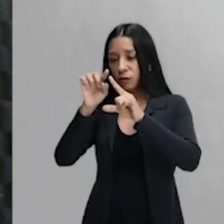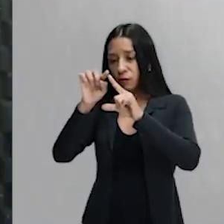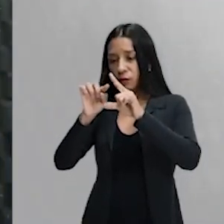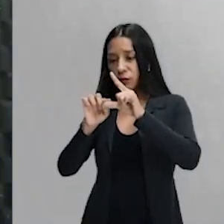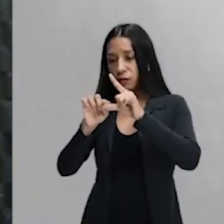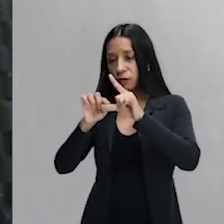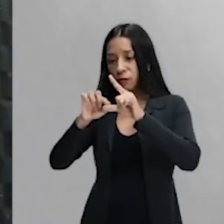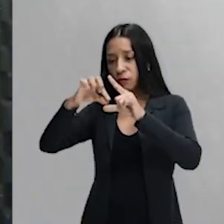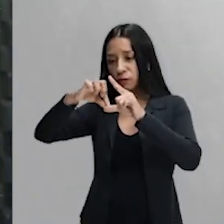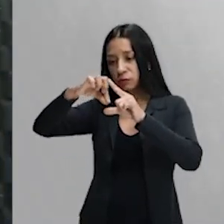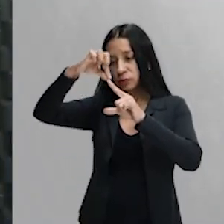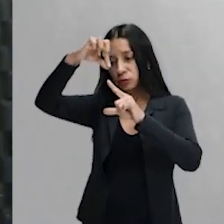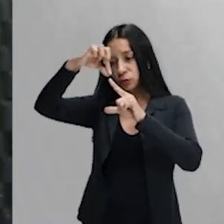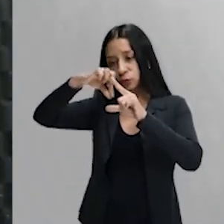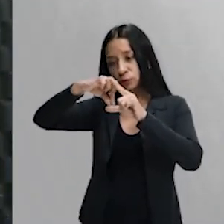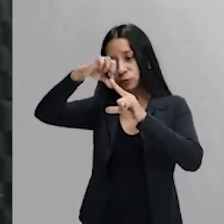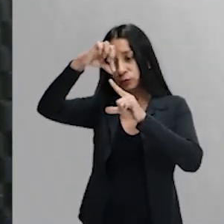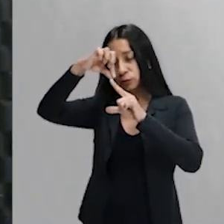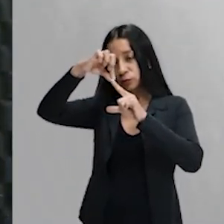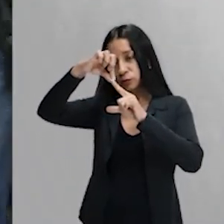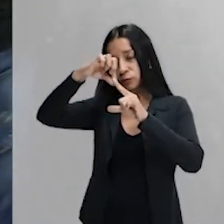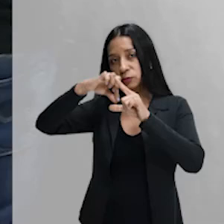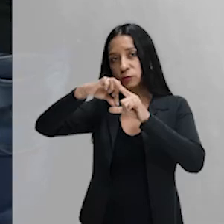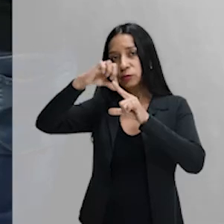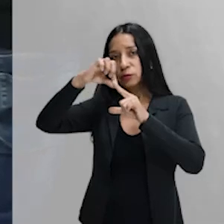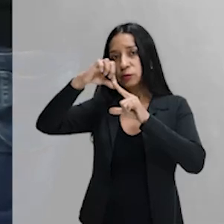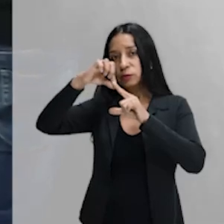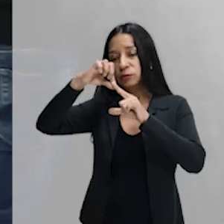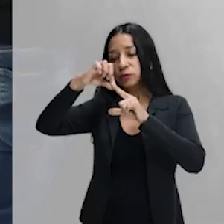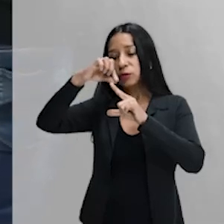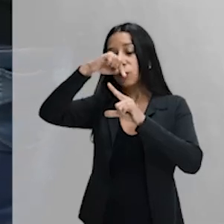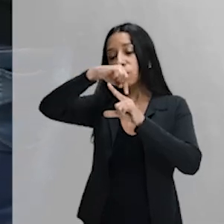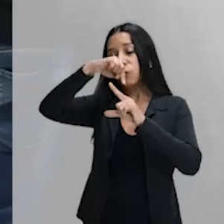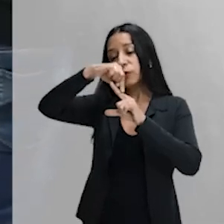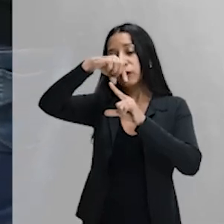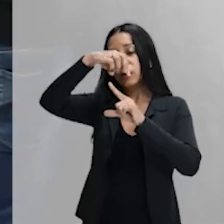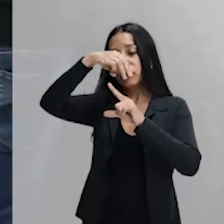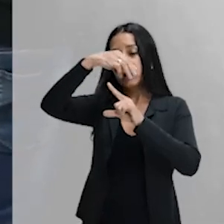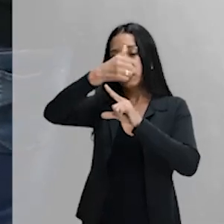Tá? Então, nesse caso, o quê? Esses lados aqui medem 10, ó.